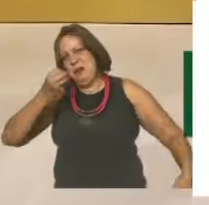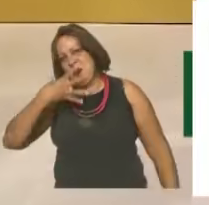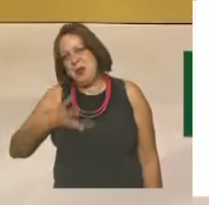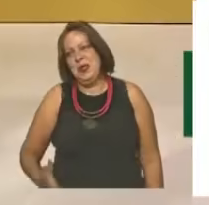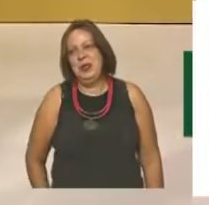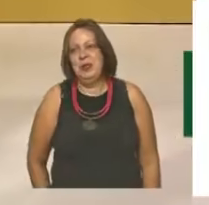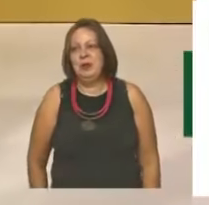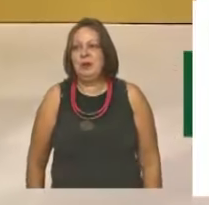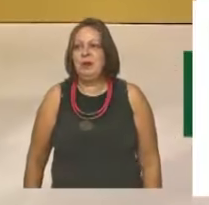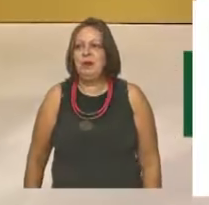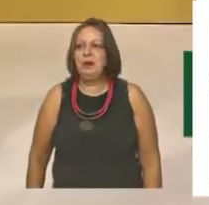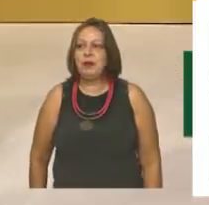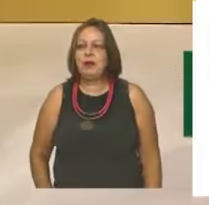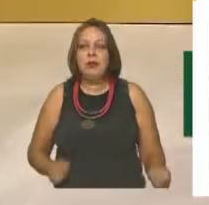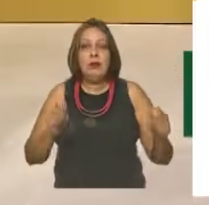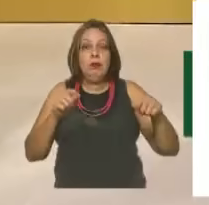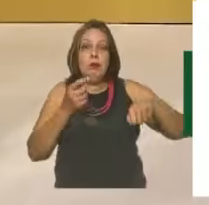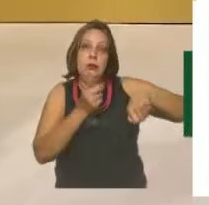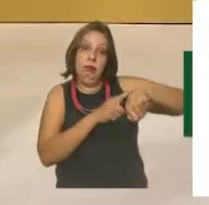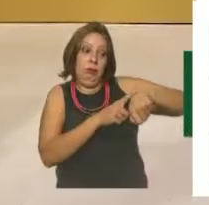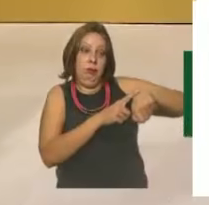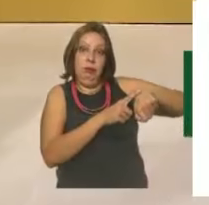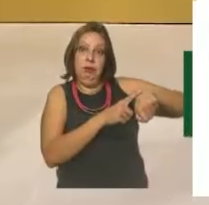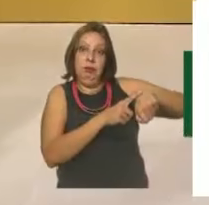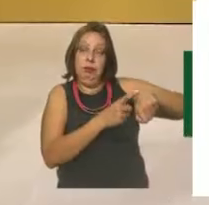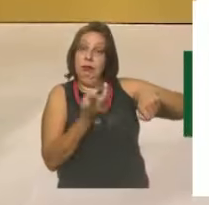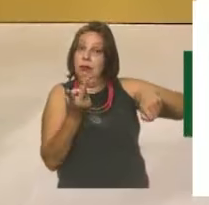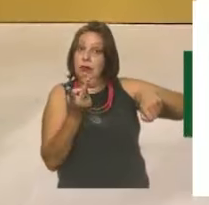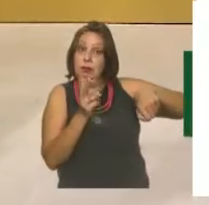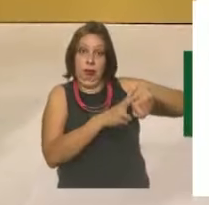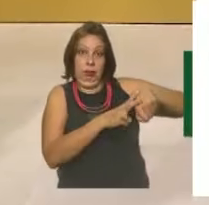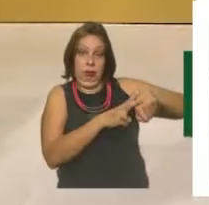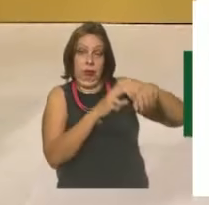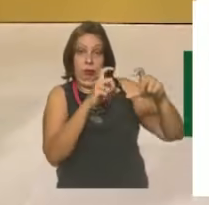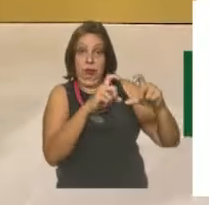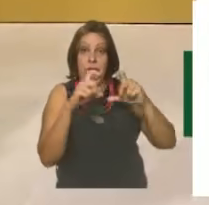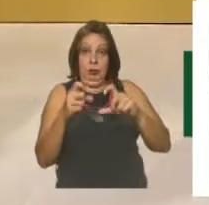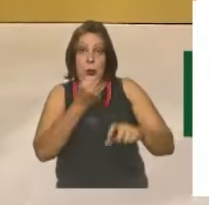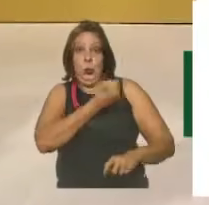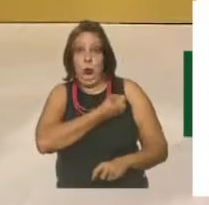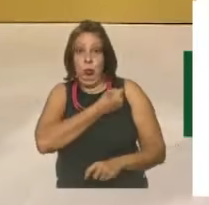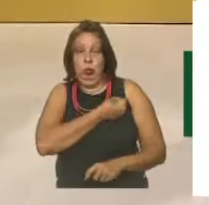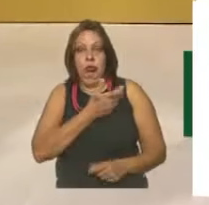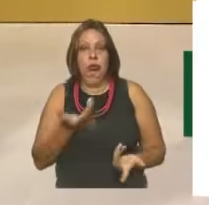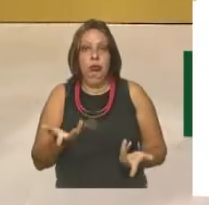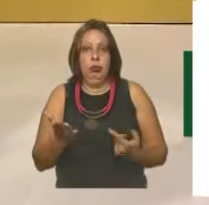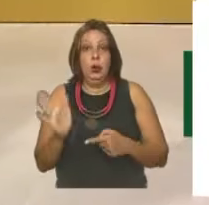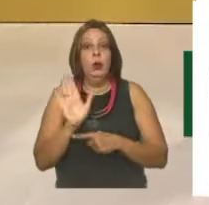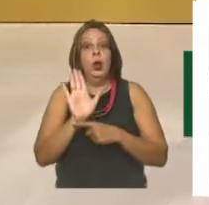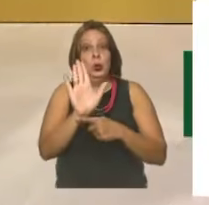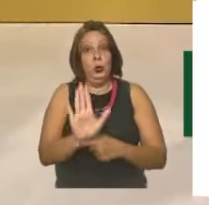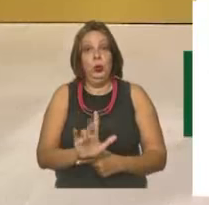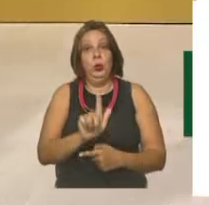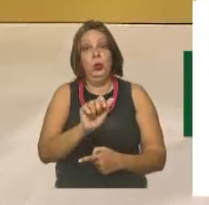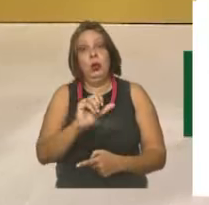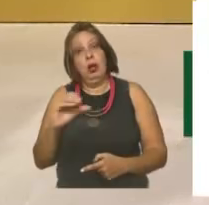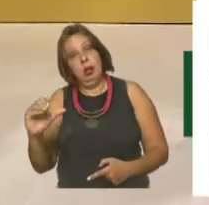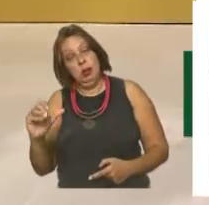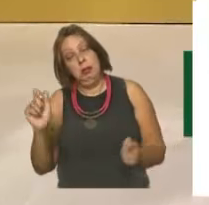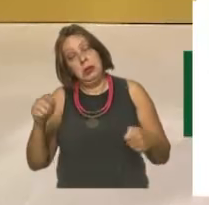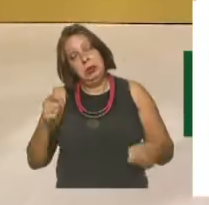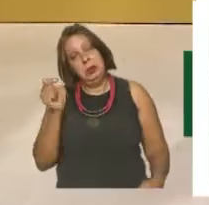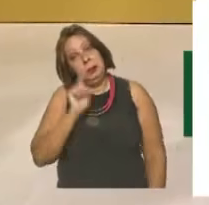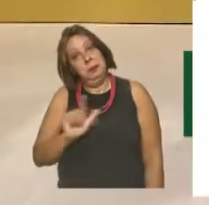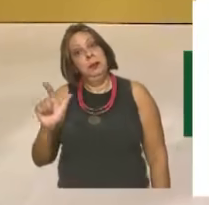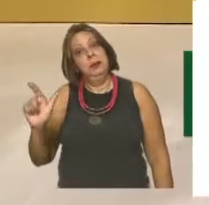e o legal é que é dupla chance, muito mais chance de você ganhar. Então faz a sua parte, ajuda o GAC Sergipe e ainda pode ser